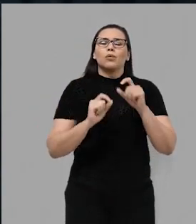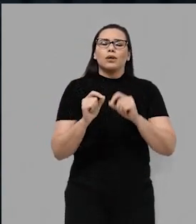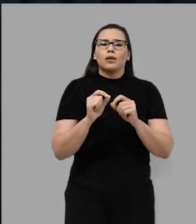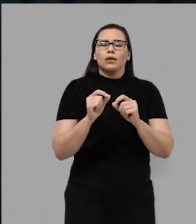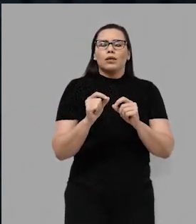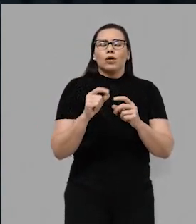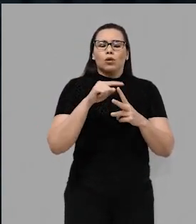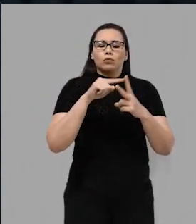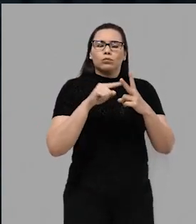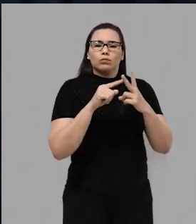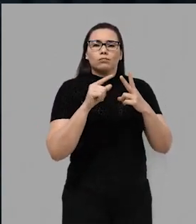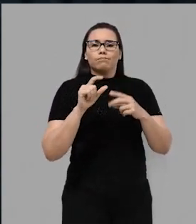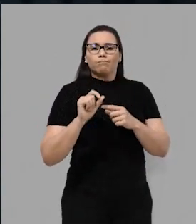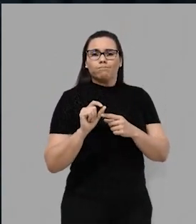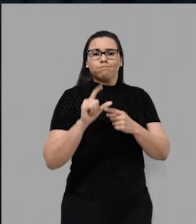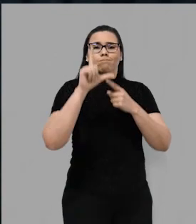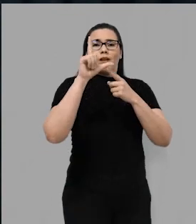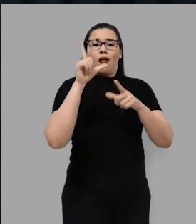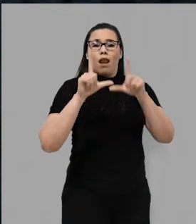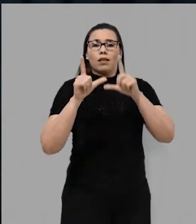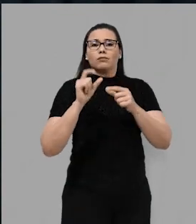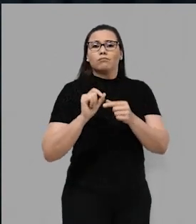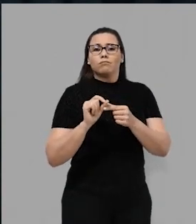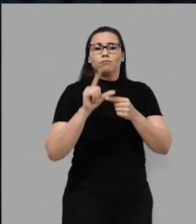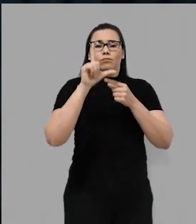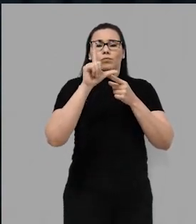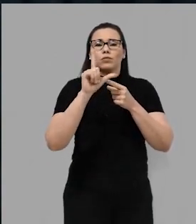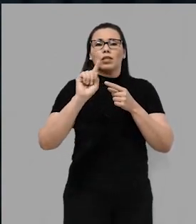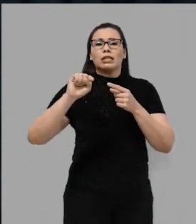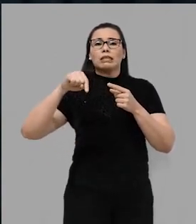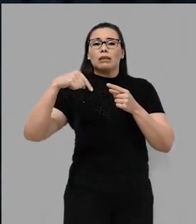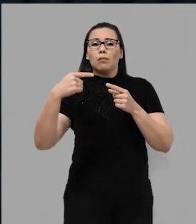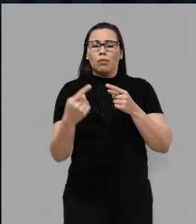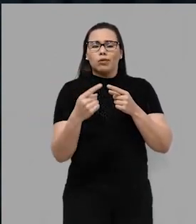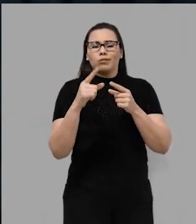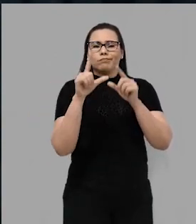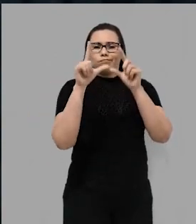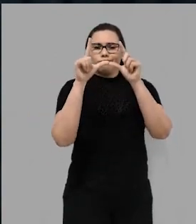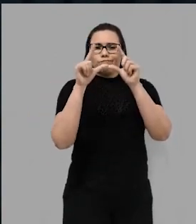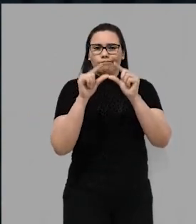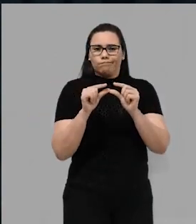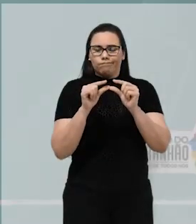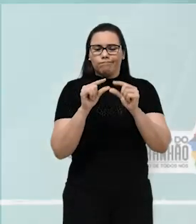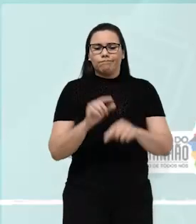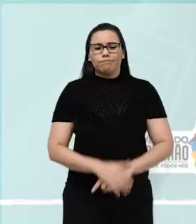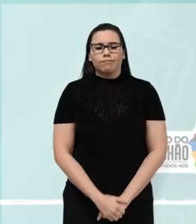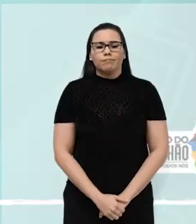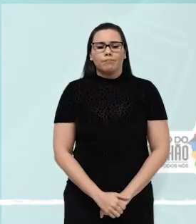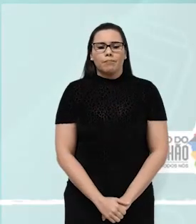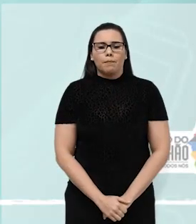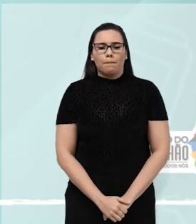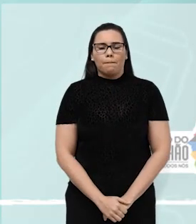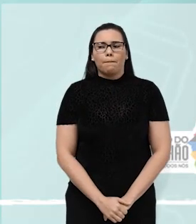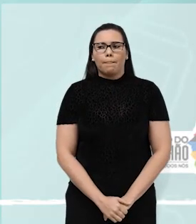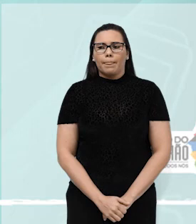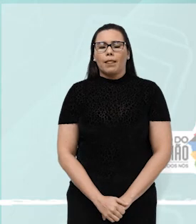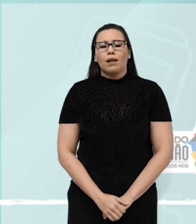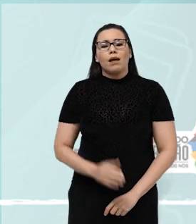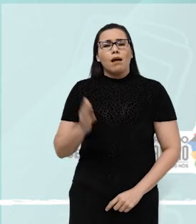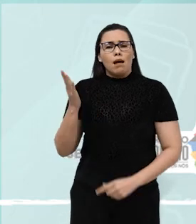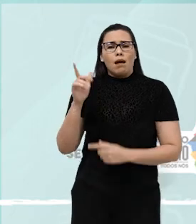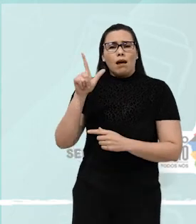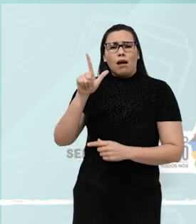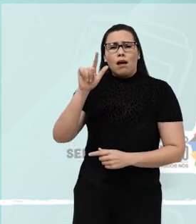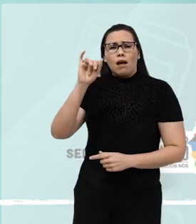nomes do nome científico tem que ser tudo escrito com letra minúscula. Ok? Então, esse cara bem aqui, ele foi